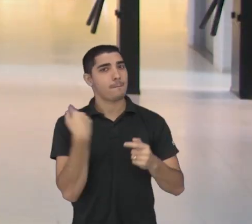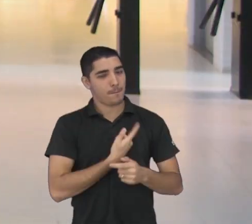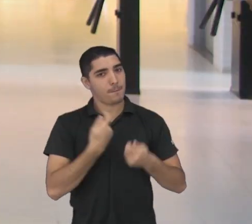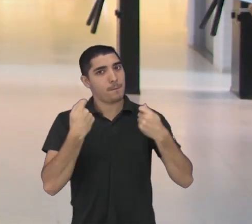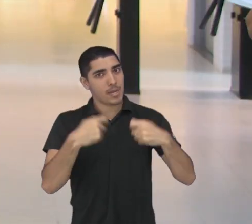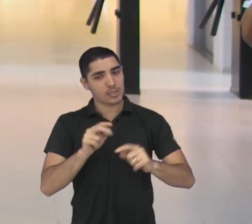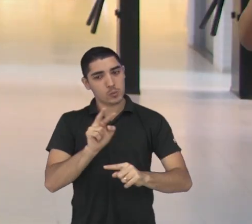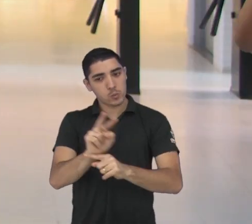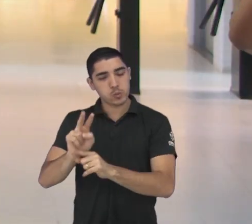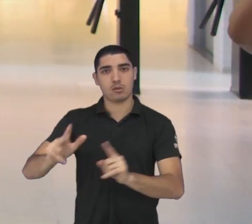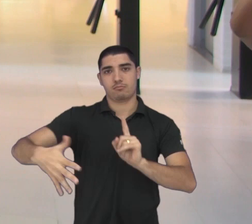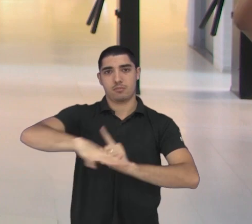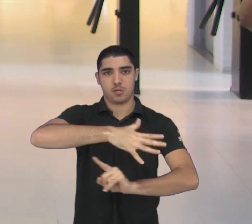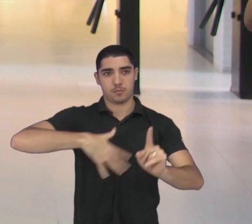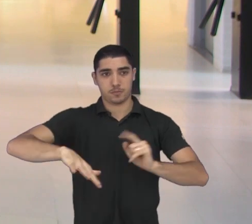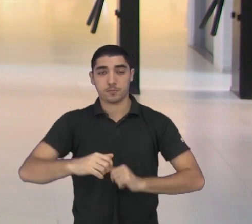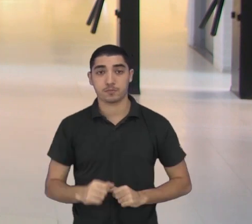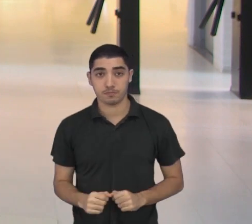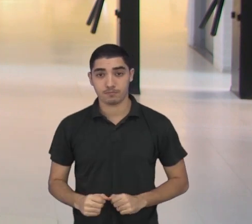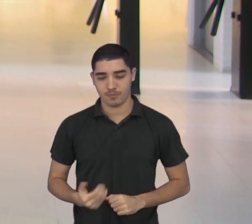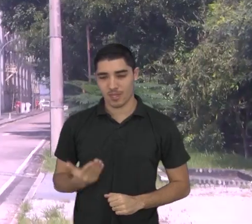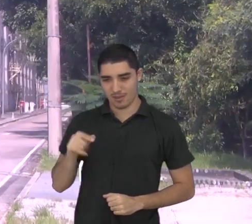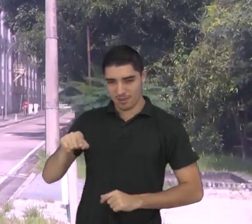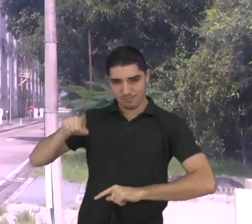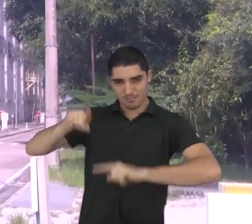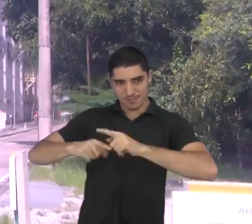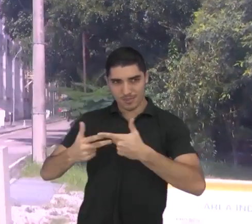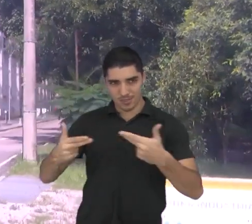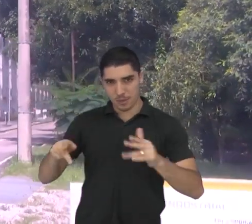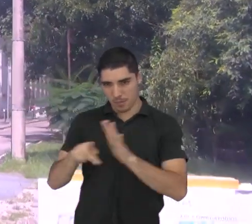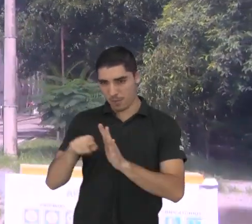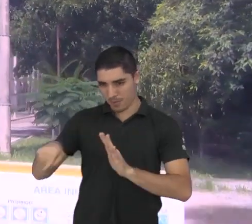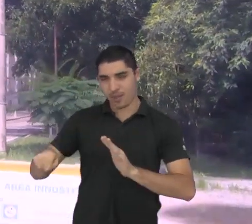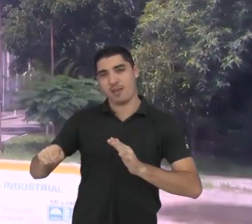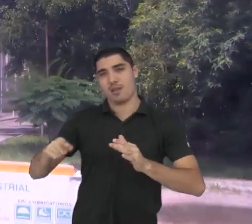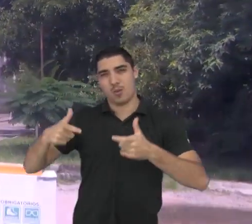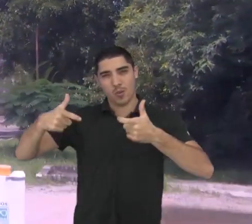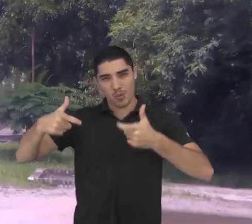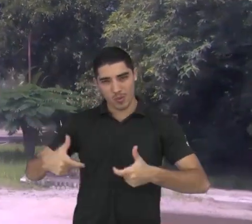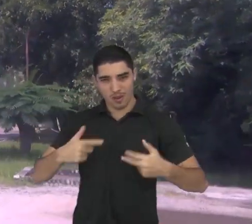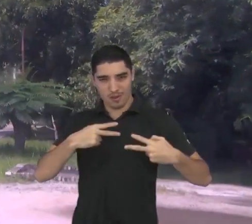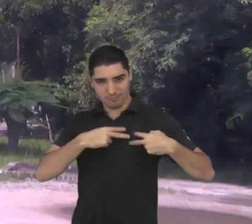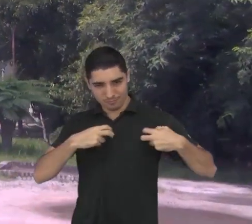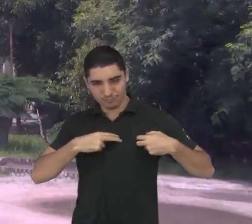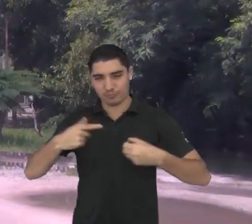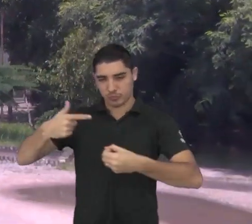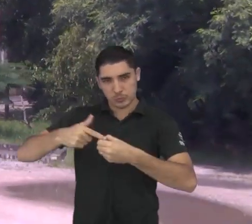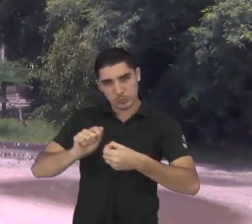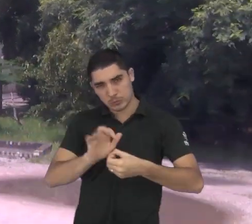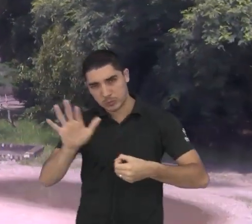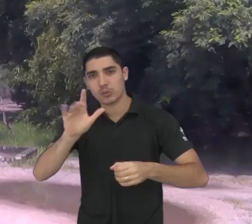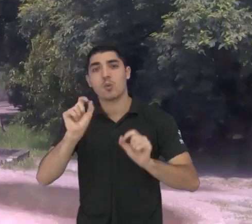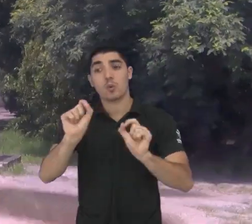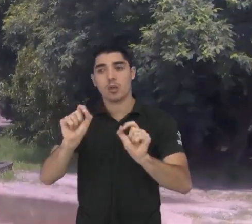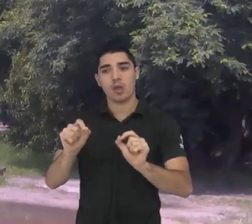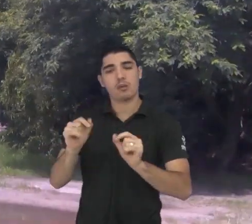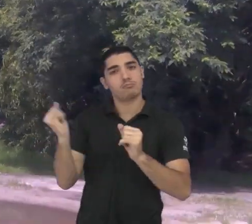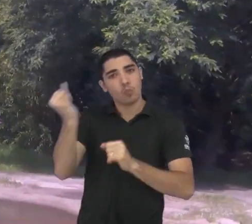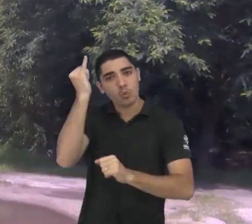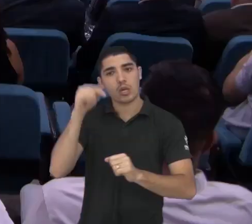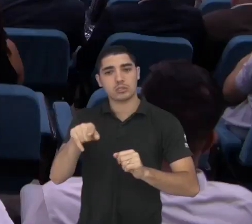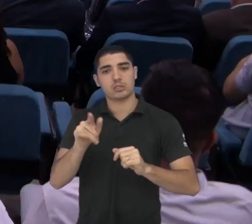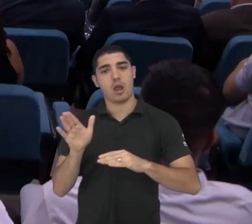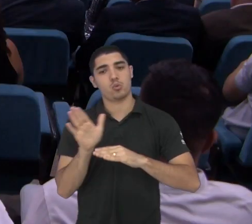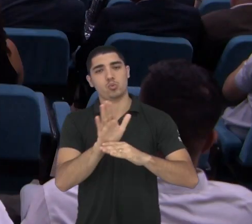investir muito para o meio ambiente. Foram apresentados os produtos da refinaria e os benefícios ecológicos de cada